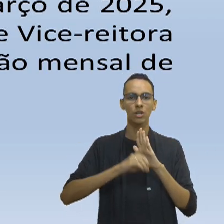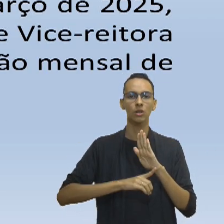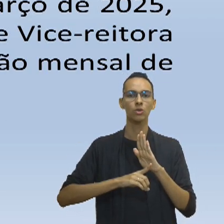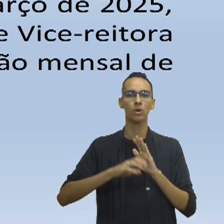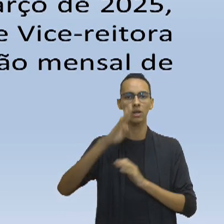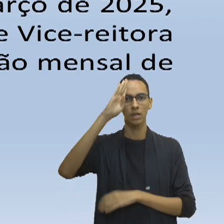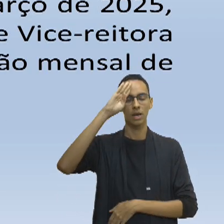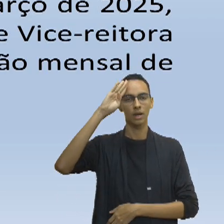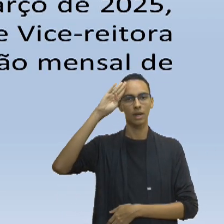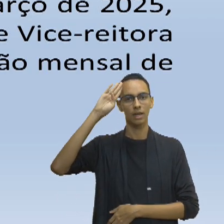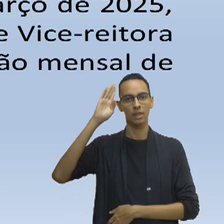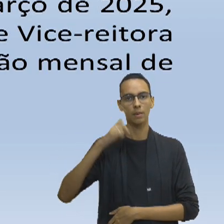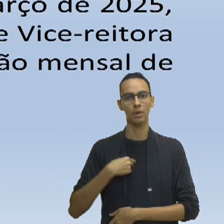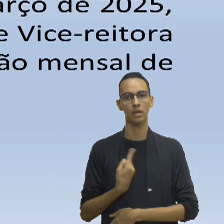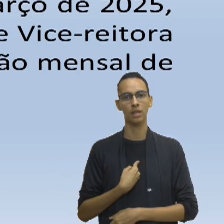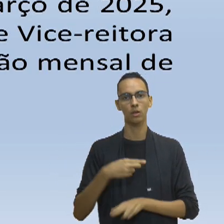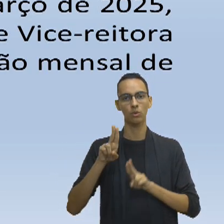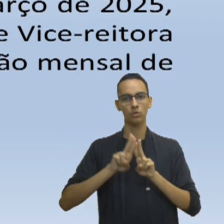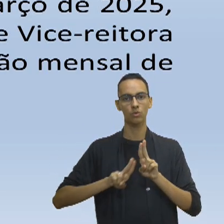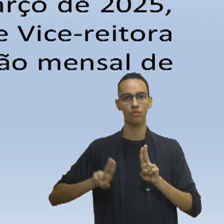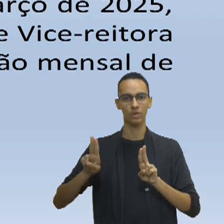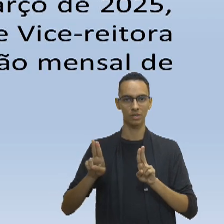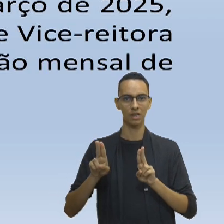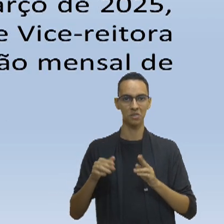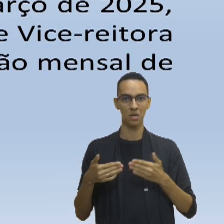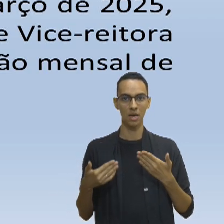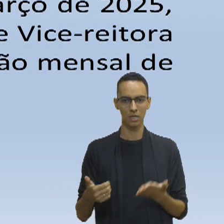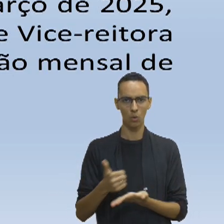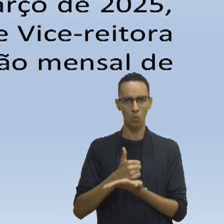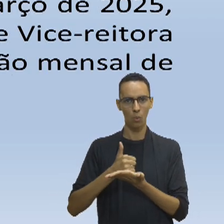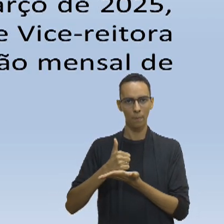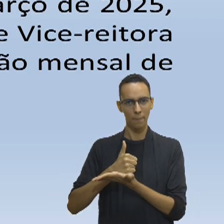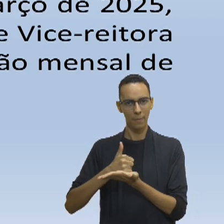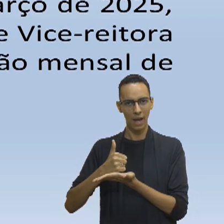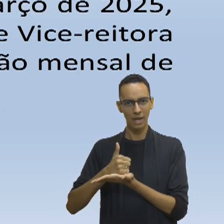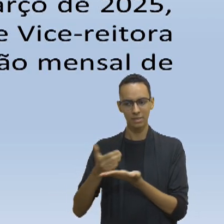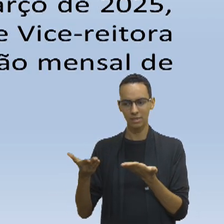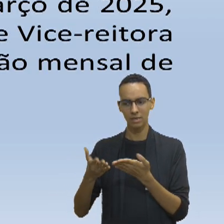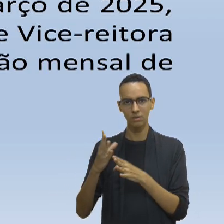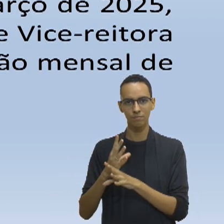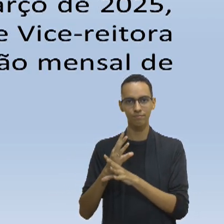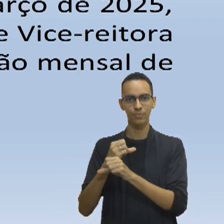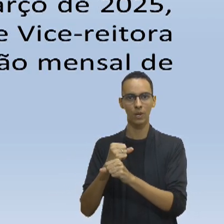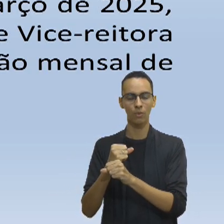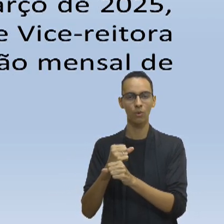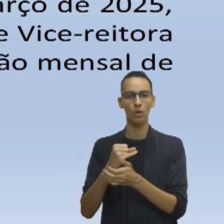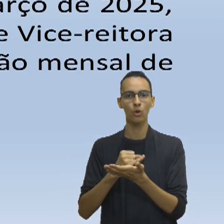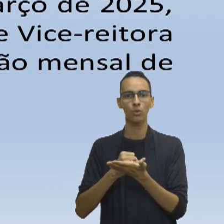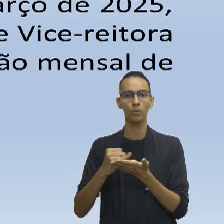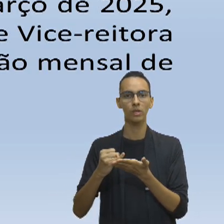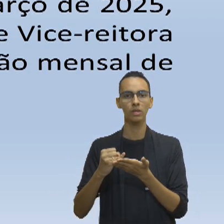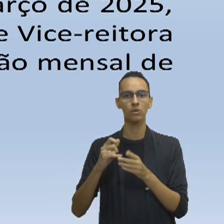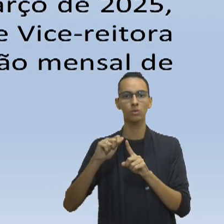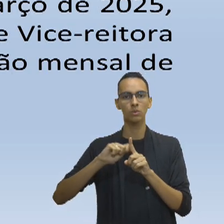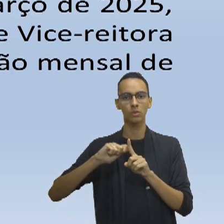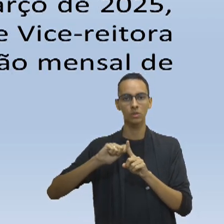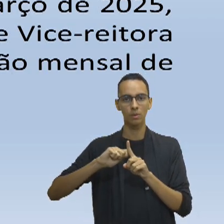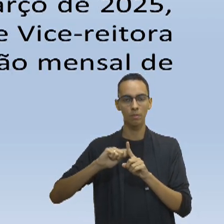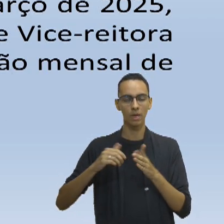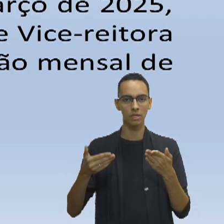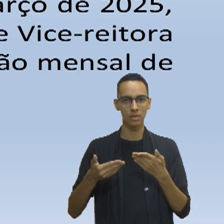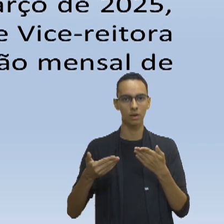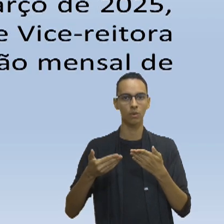nossa universidade, né? Então, com base nesses cálculos, no início desse mês, o CGGO